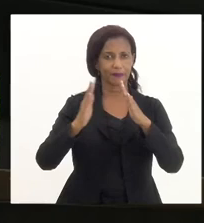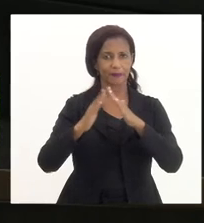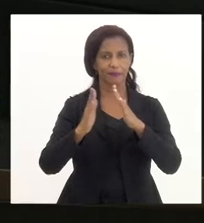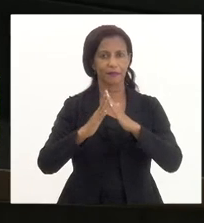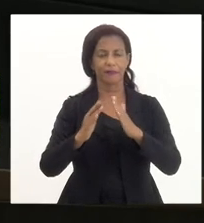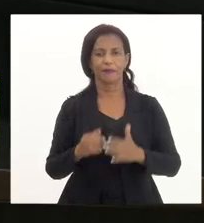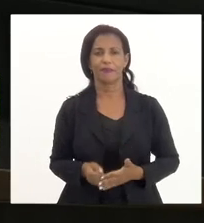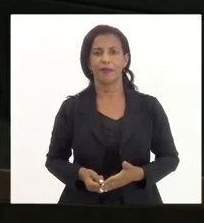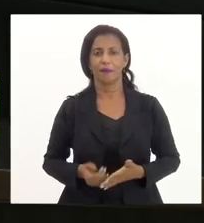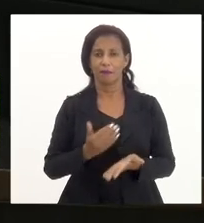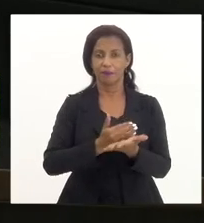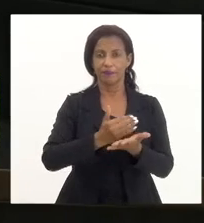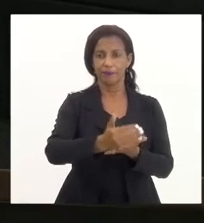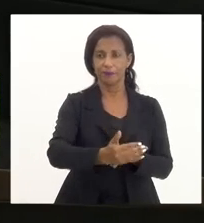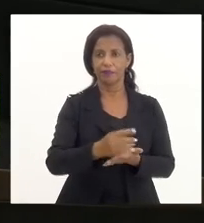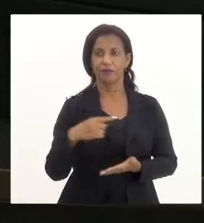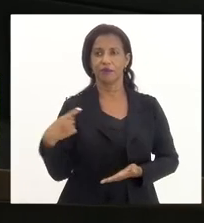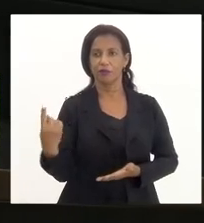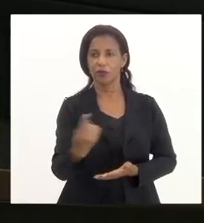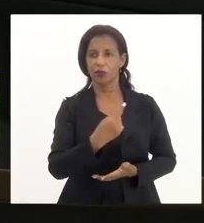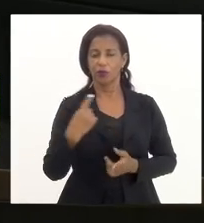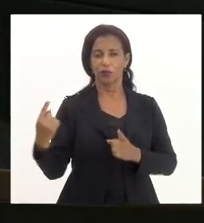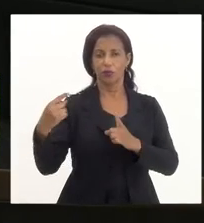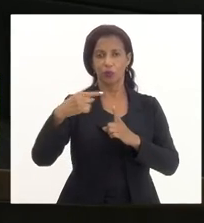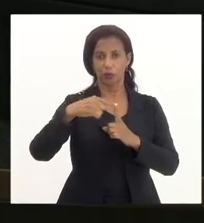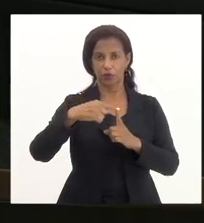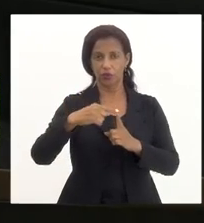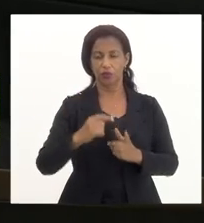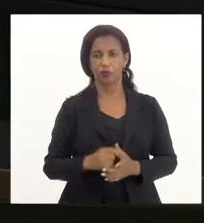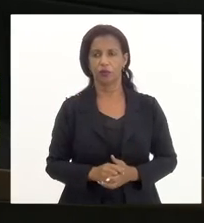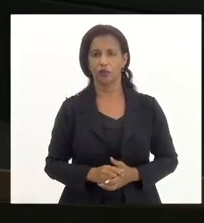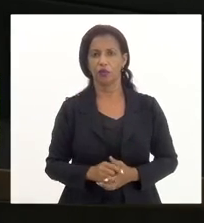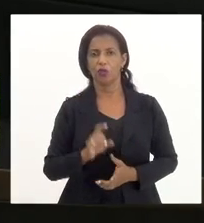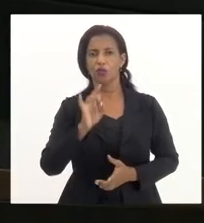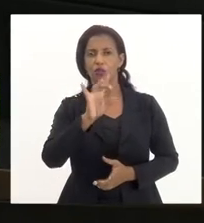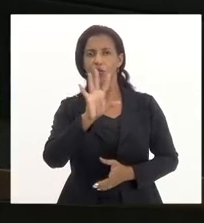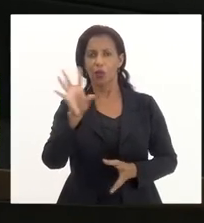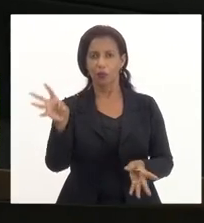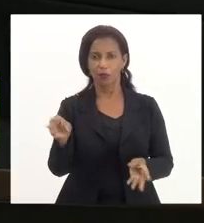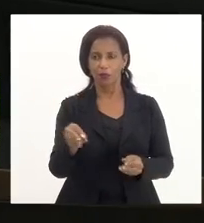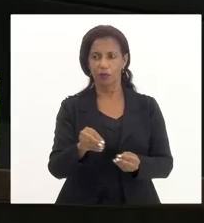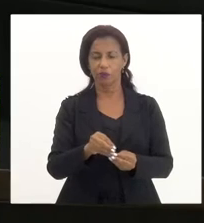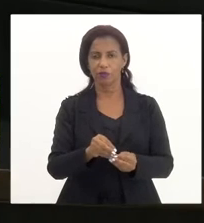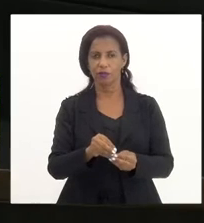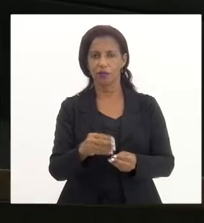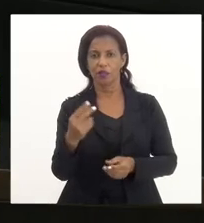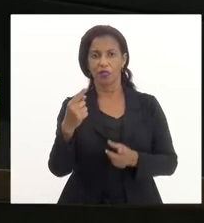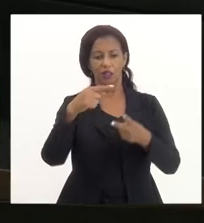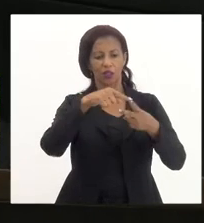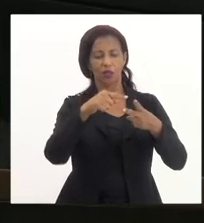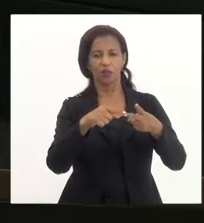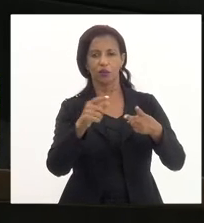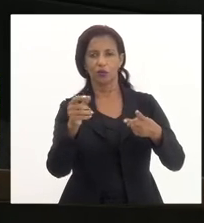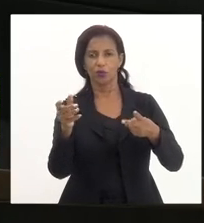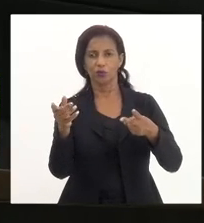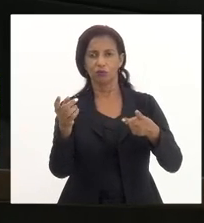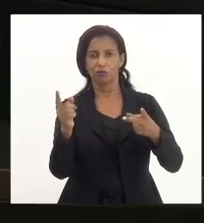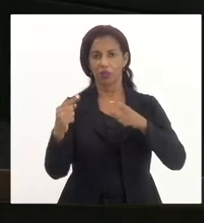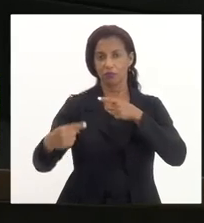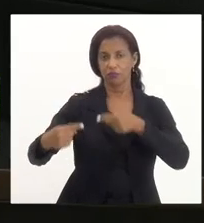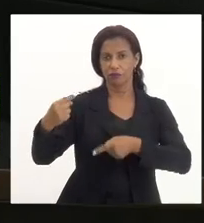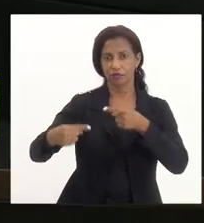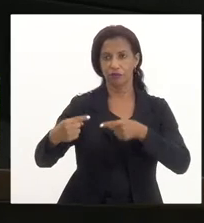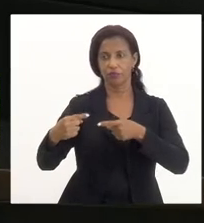é em princípio o nosso objetivo que aí você só para com posicionar tem duas possibilidades pra gente